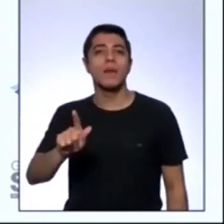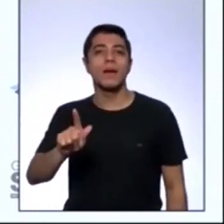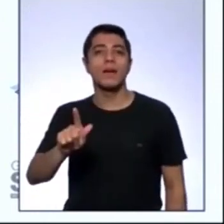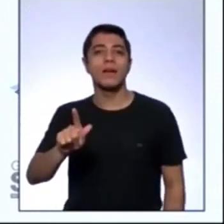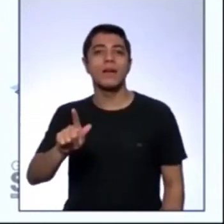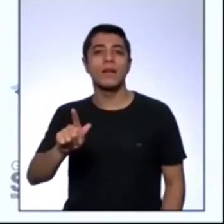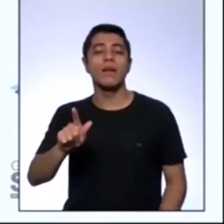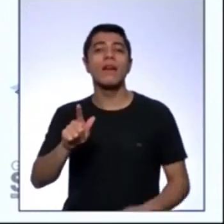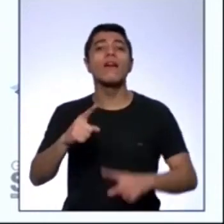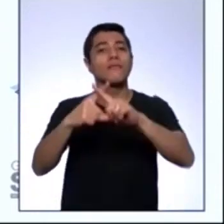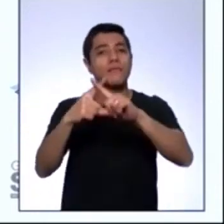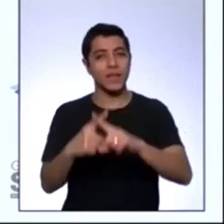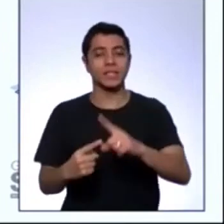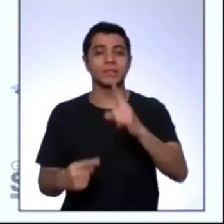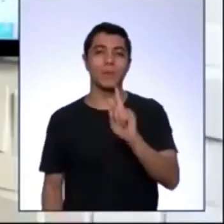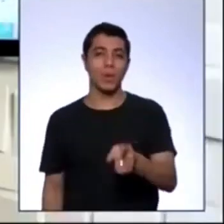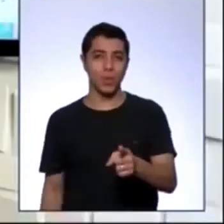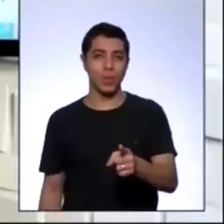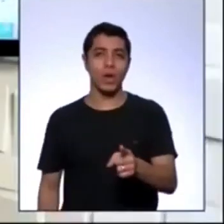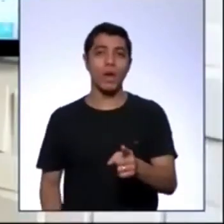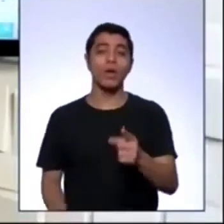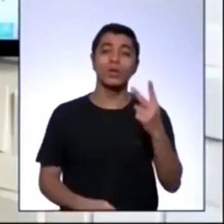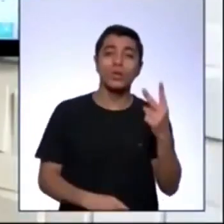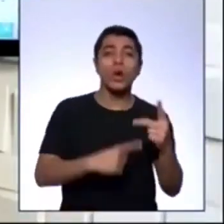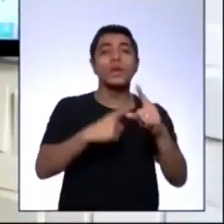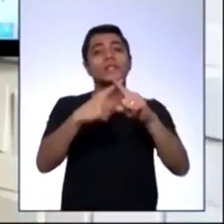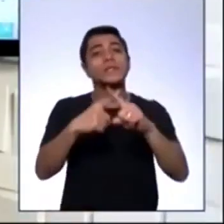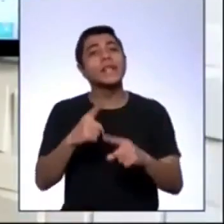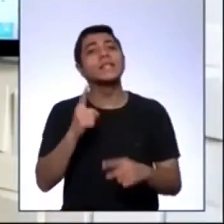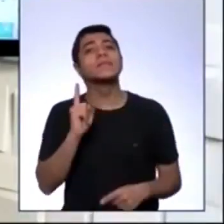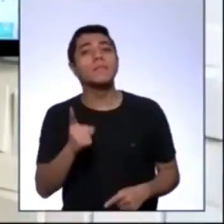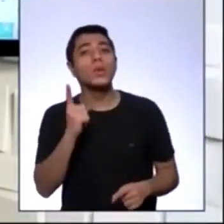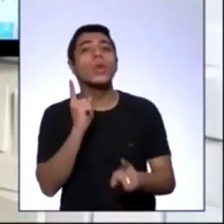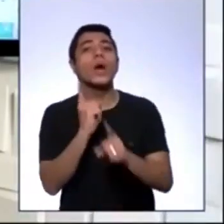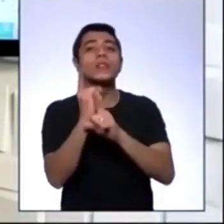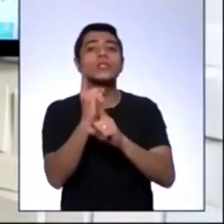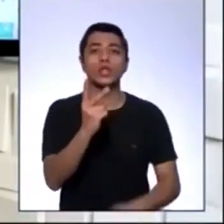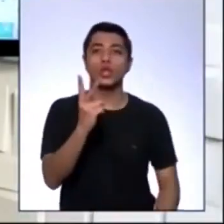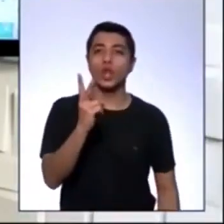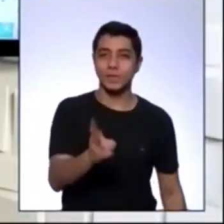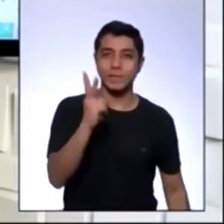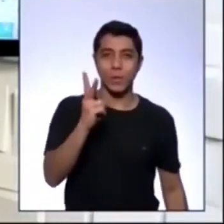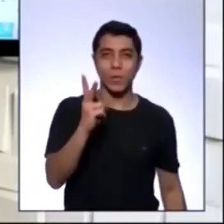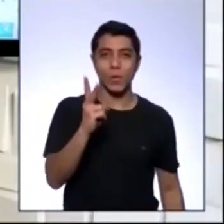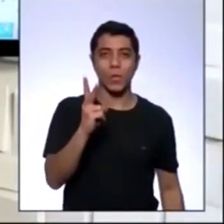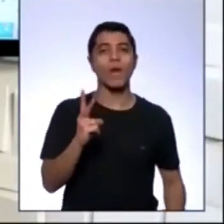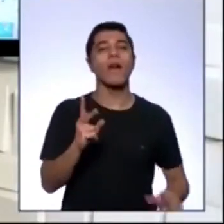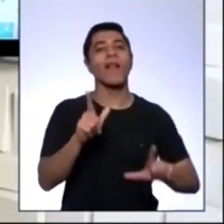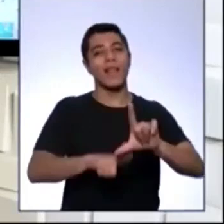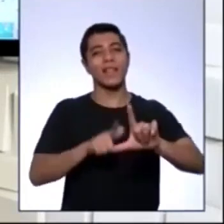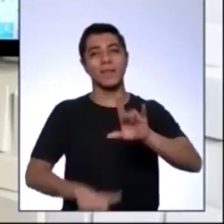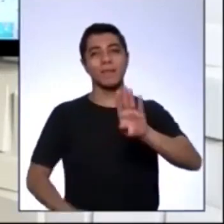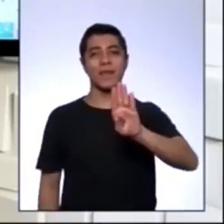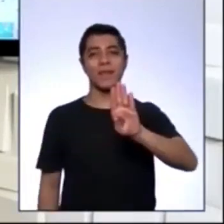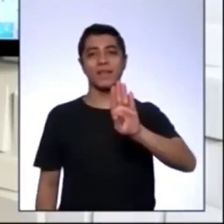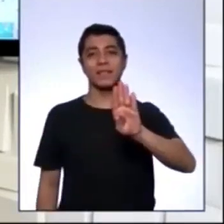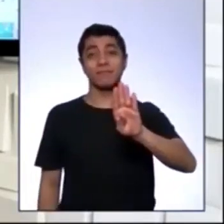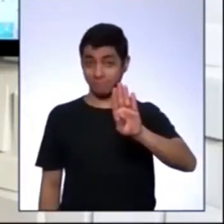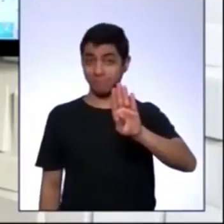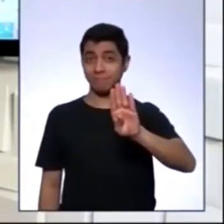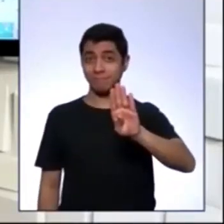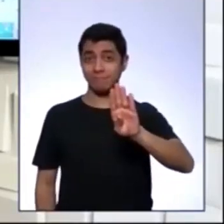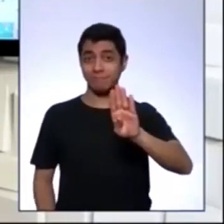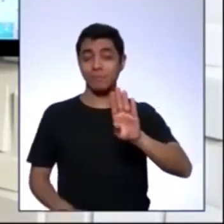2000mg do que está na letra B você vai falar sinprof mas então eu tenho 15